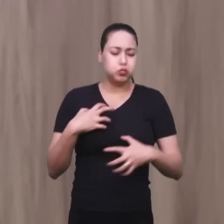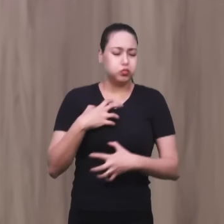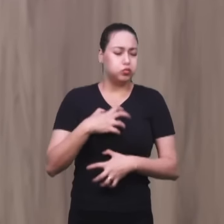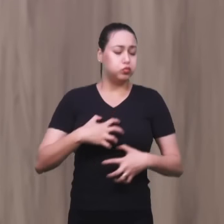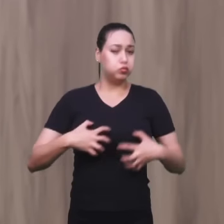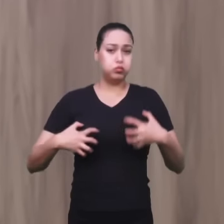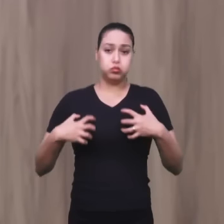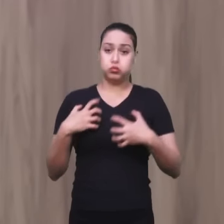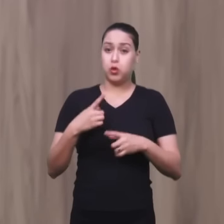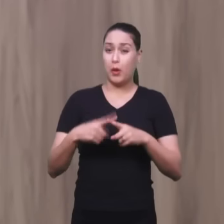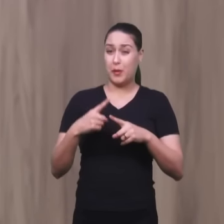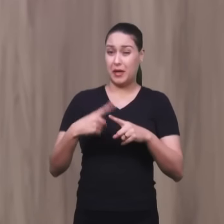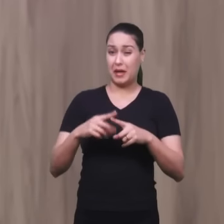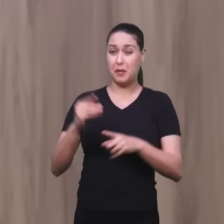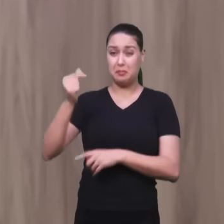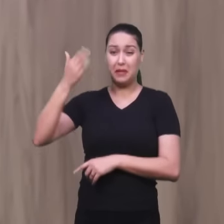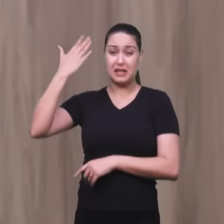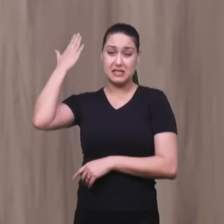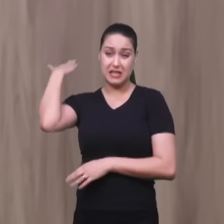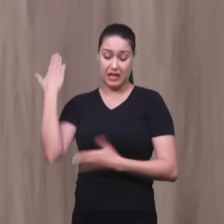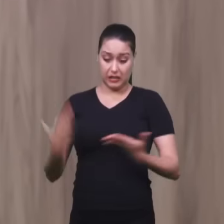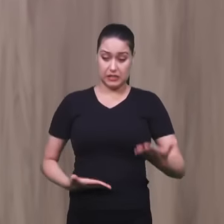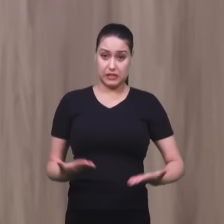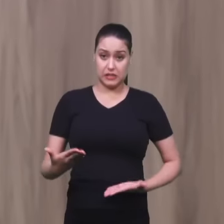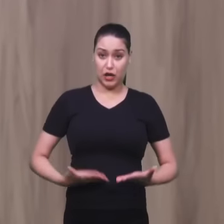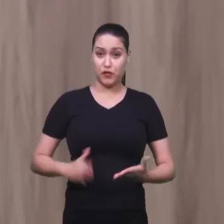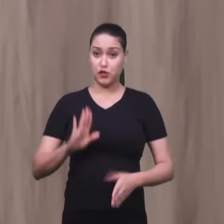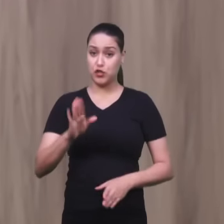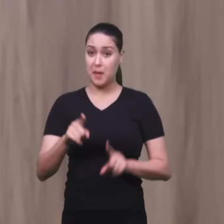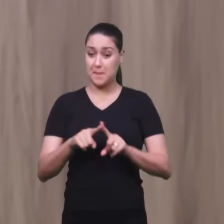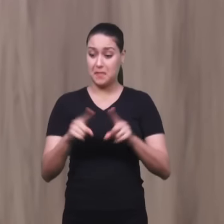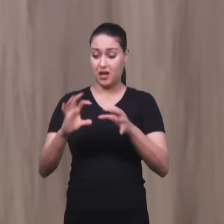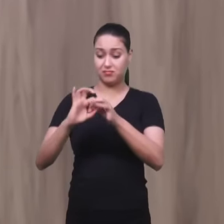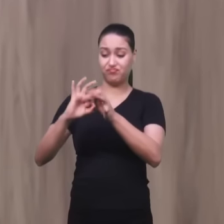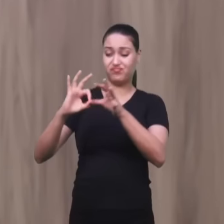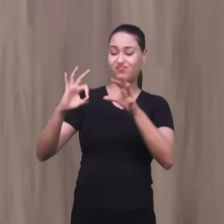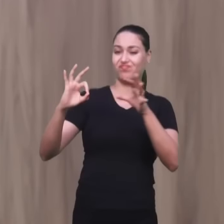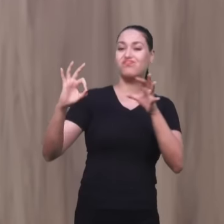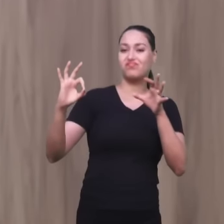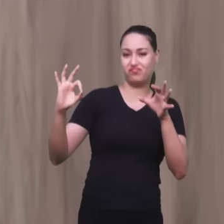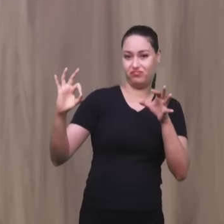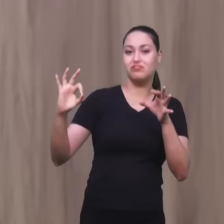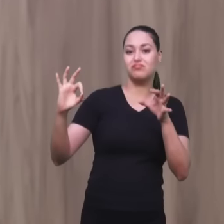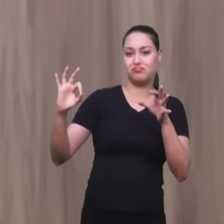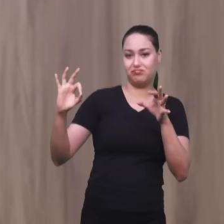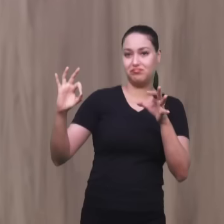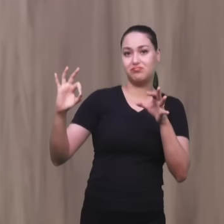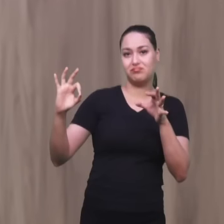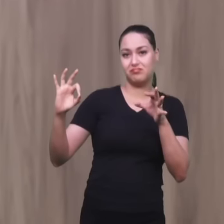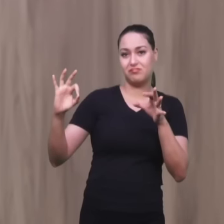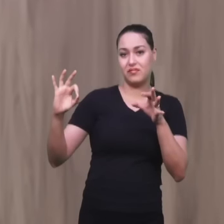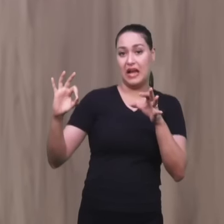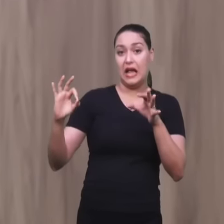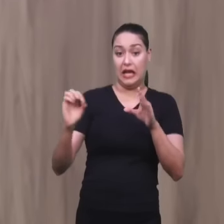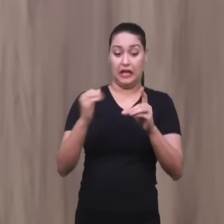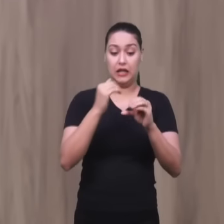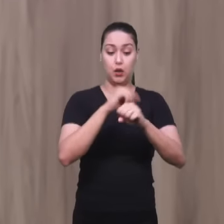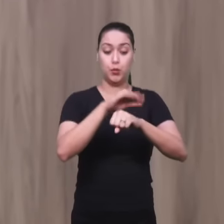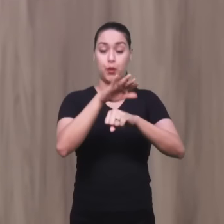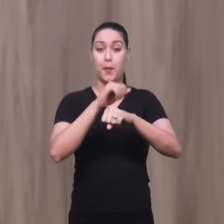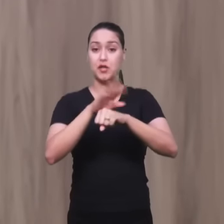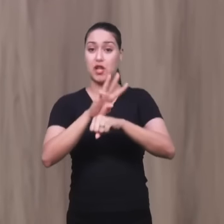agora Está distante Do caminho do Senhor Ele recebeu o link Desse culto De oração E resolveu